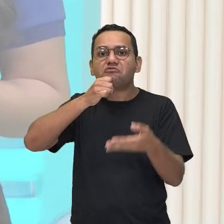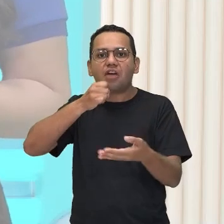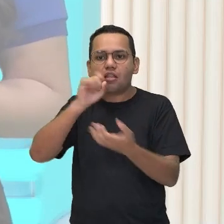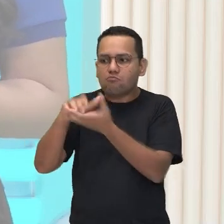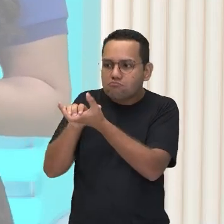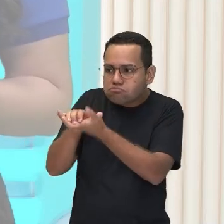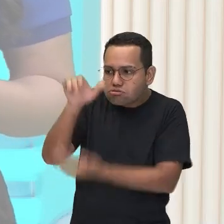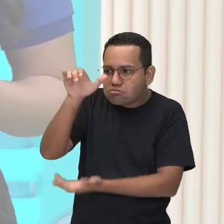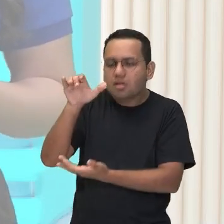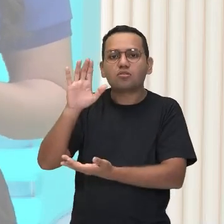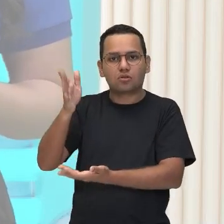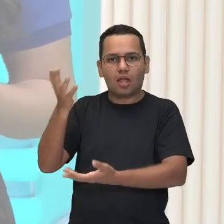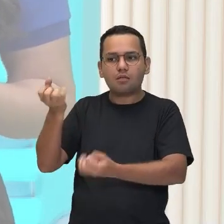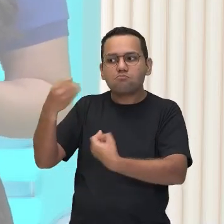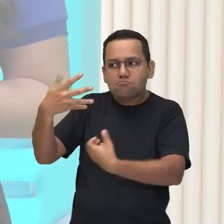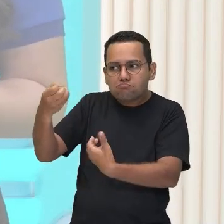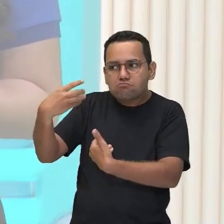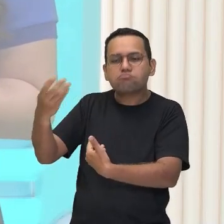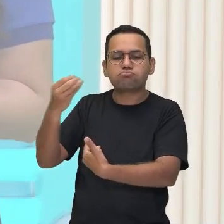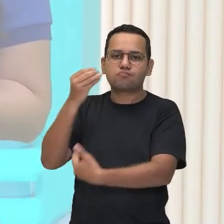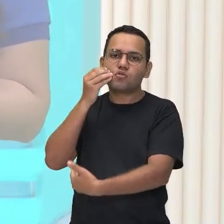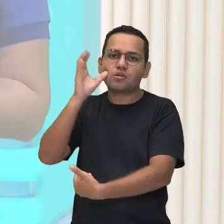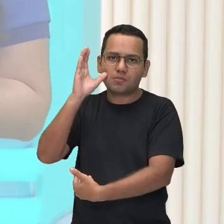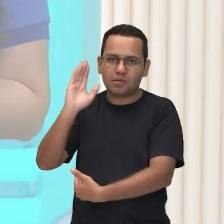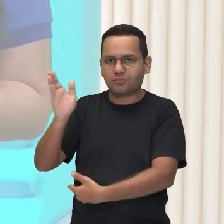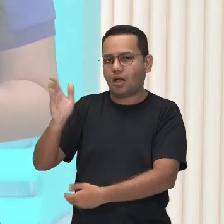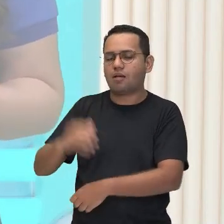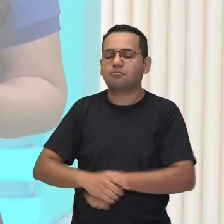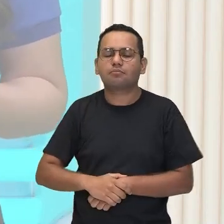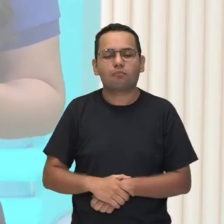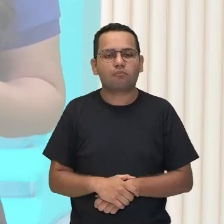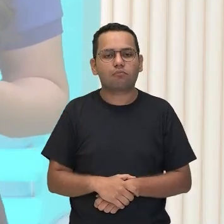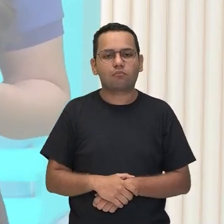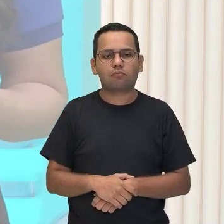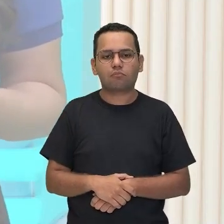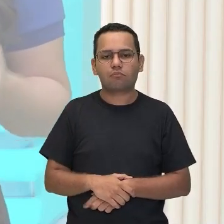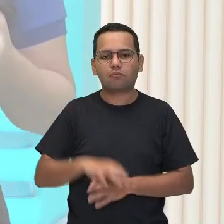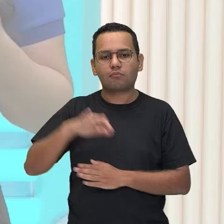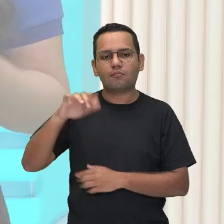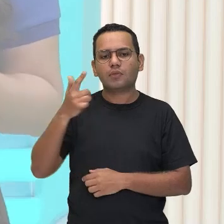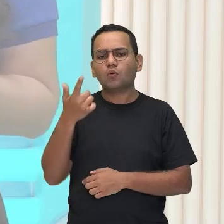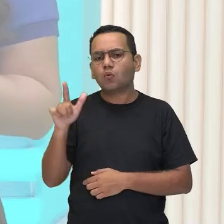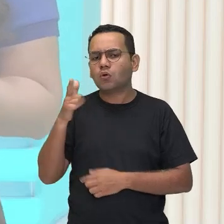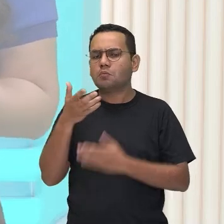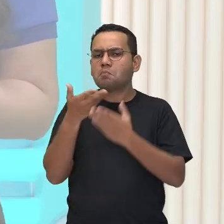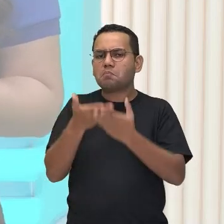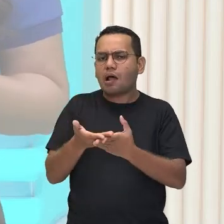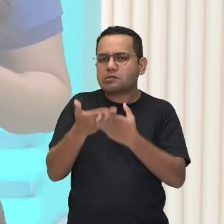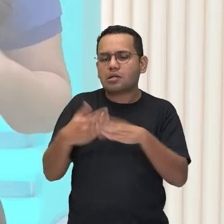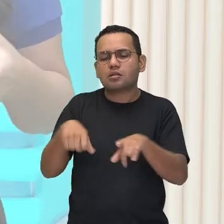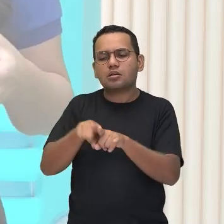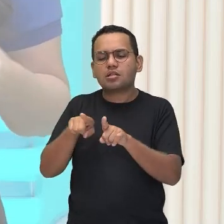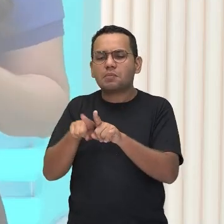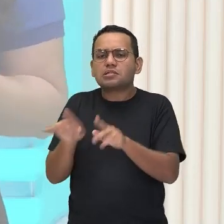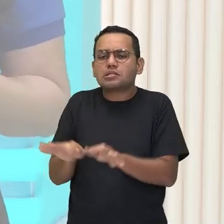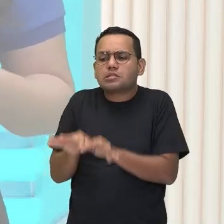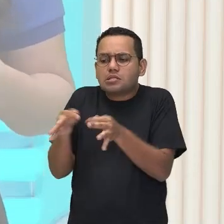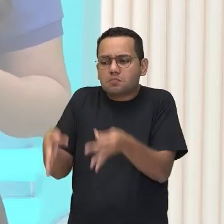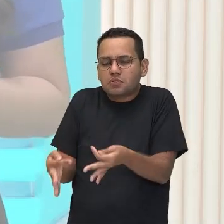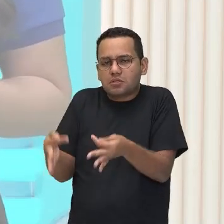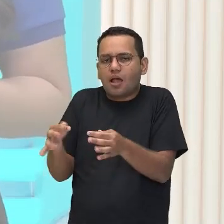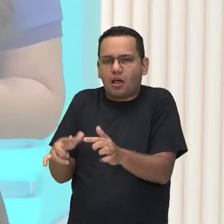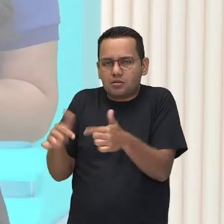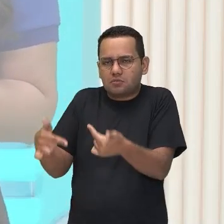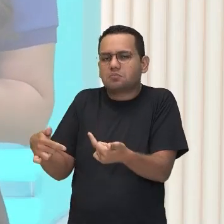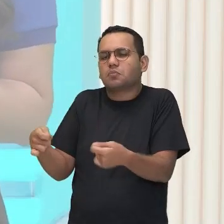conhecimento para repassar esse conhecimento a você ter paciência e humildade né para passar